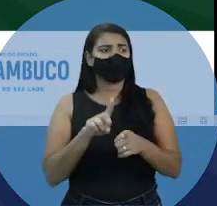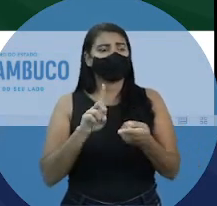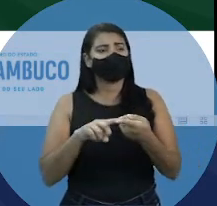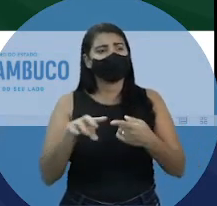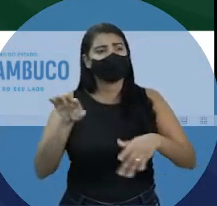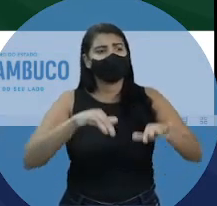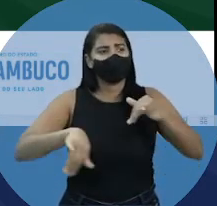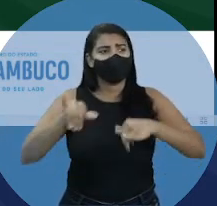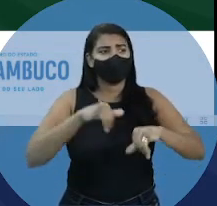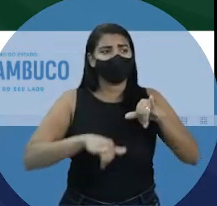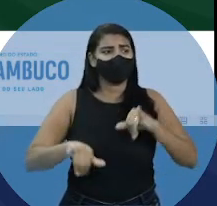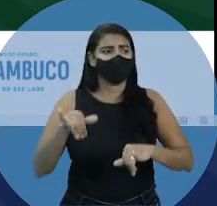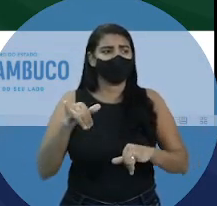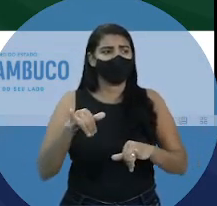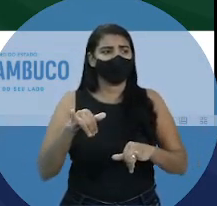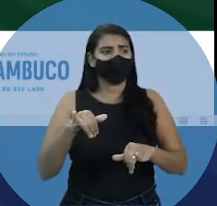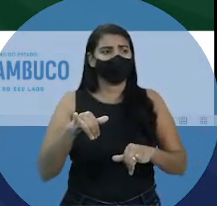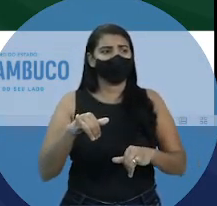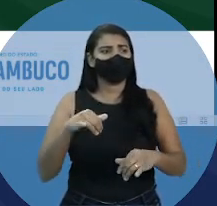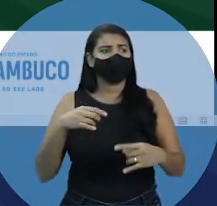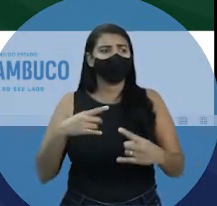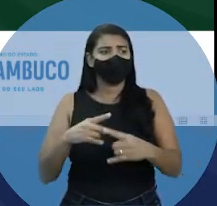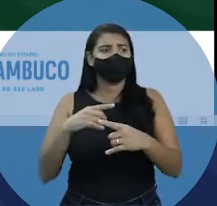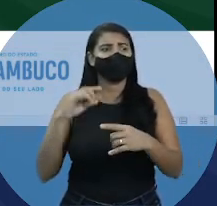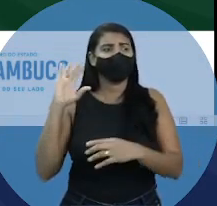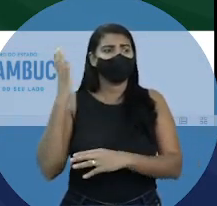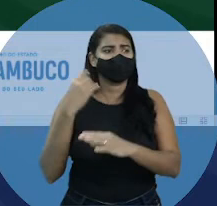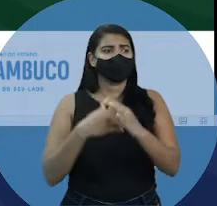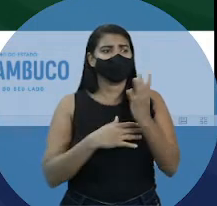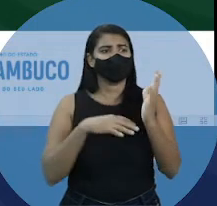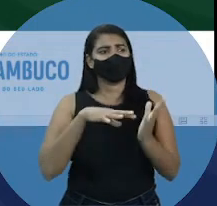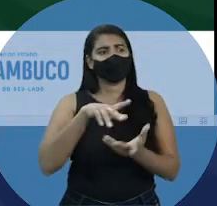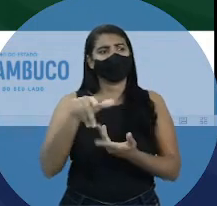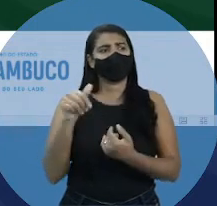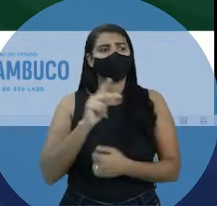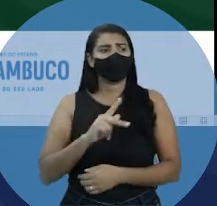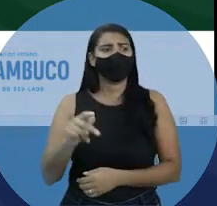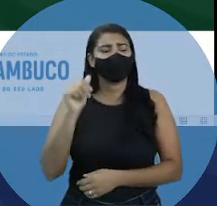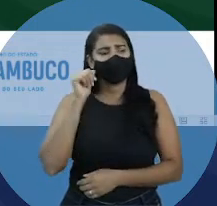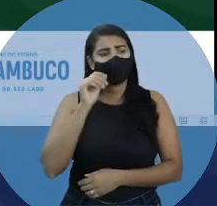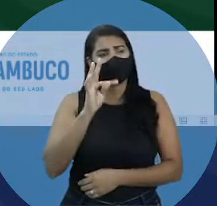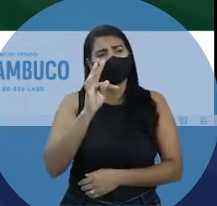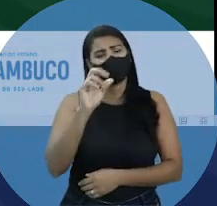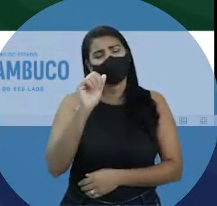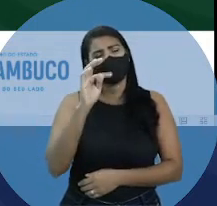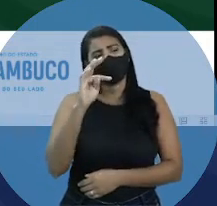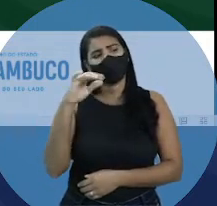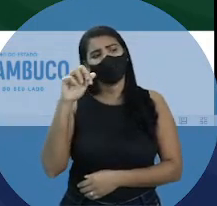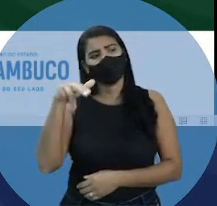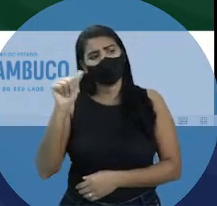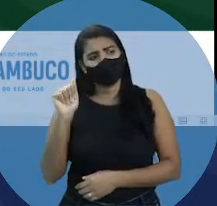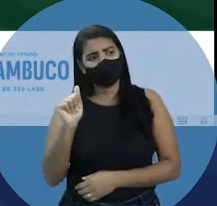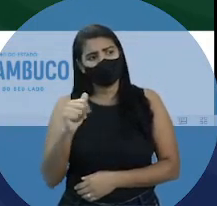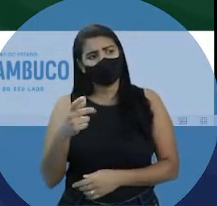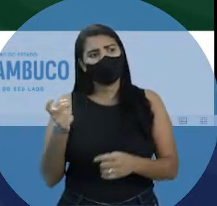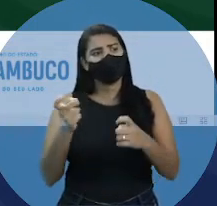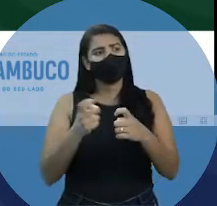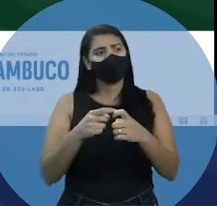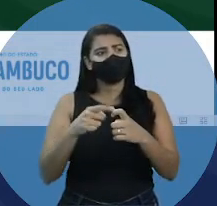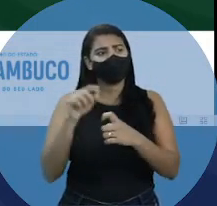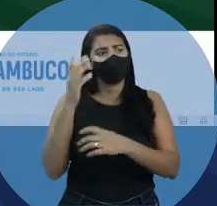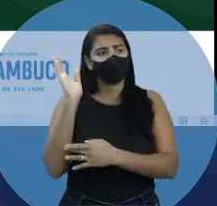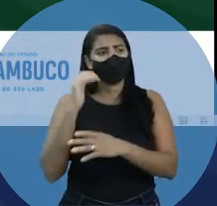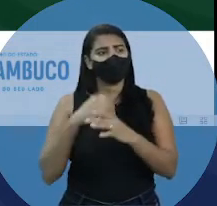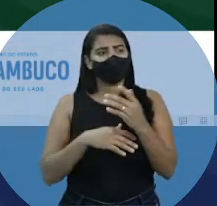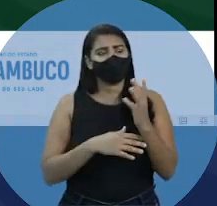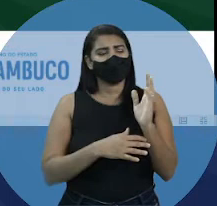químicas e os impactos na natureza, né? A professora Tatiana trabalha a questão medicinal das plantas